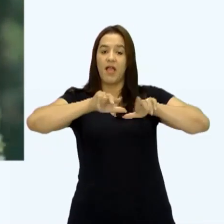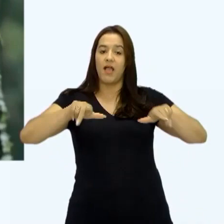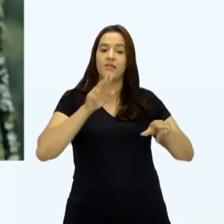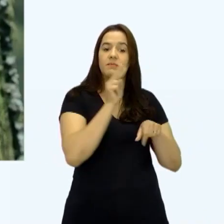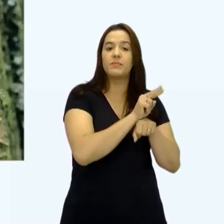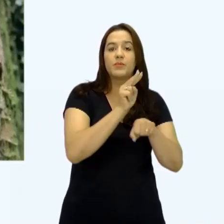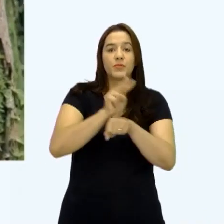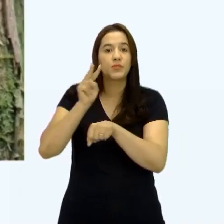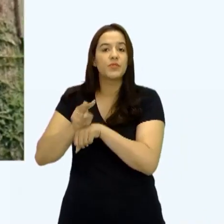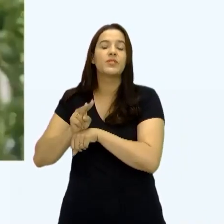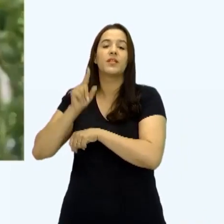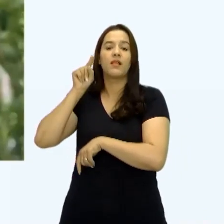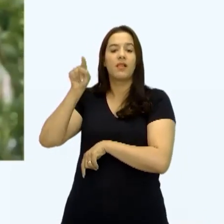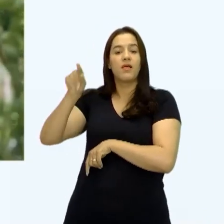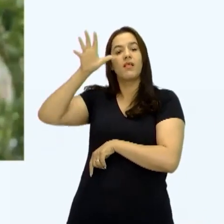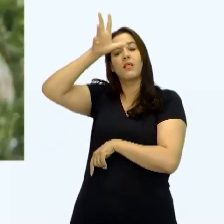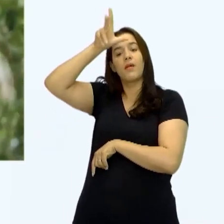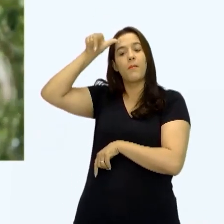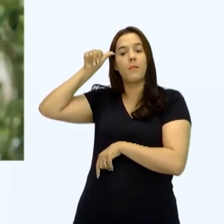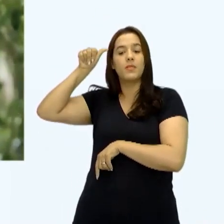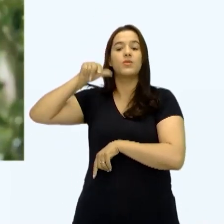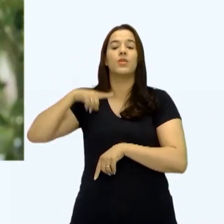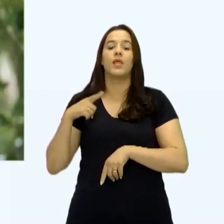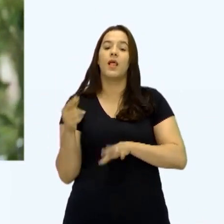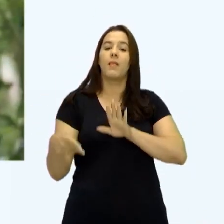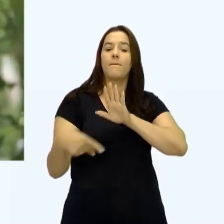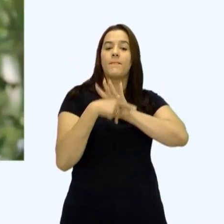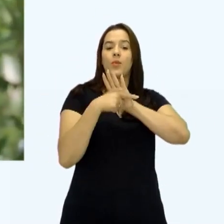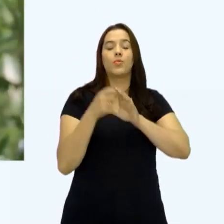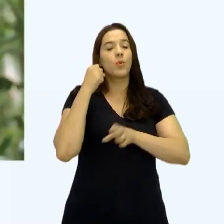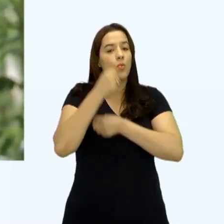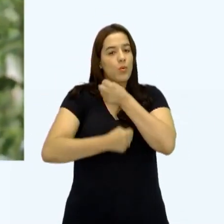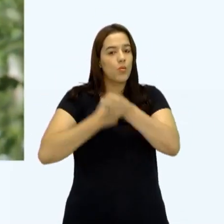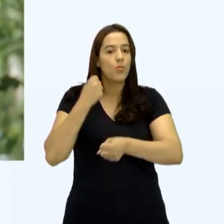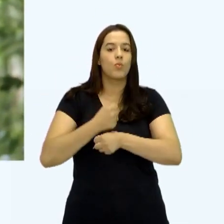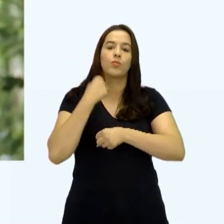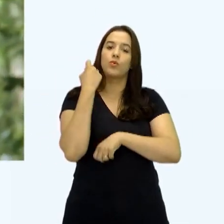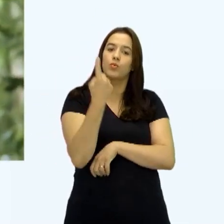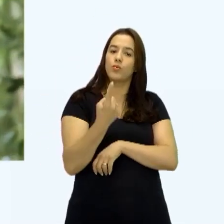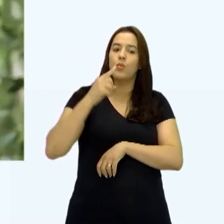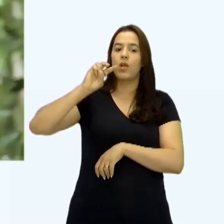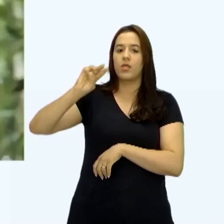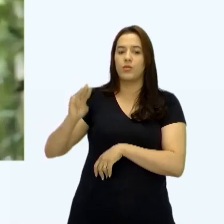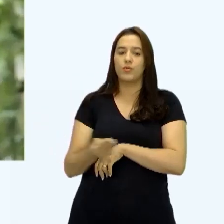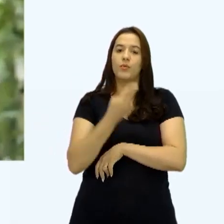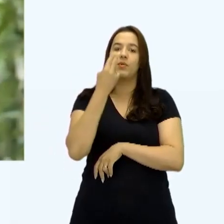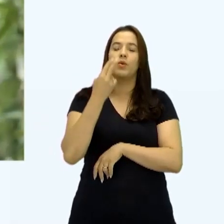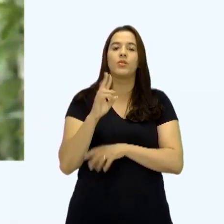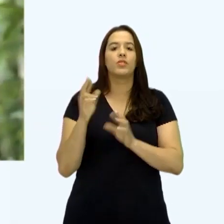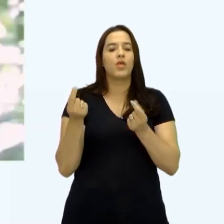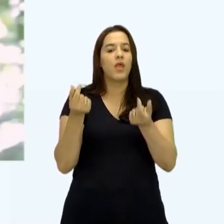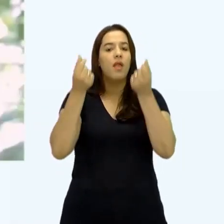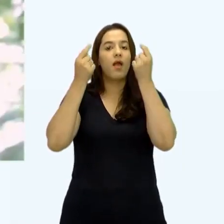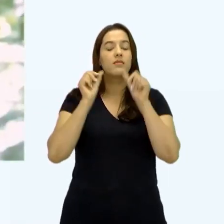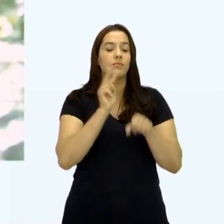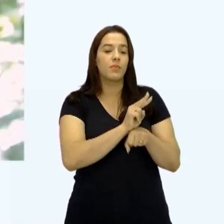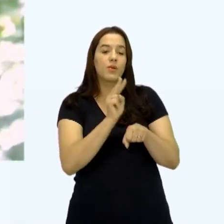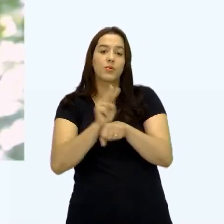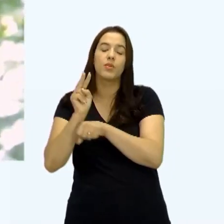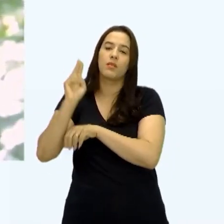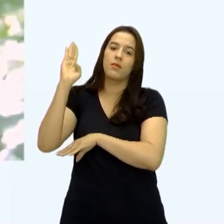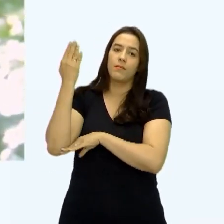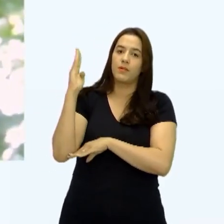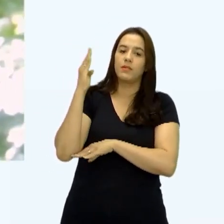na Amazônia, por exemplo, têm o potencial de produzir anualmente de 1 a 2 bilhões de reais pelo manejo florestal da